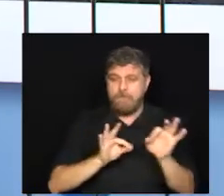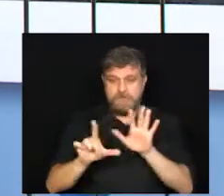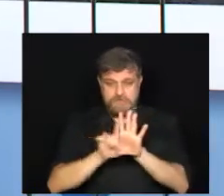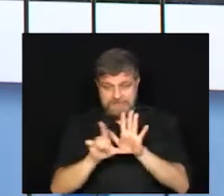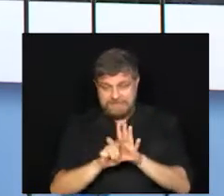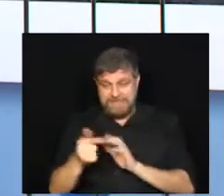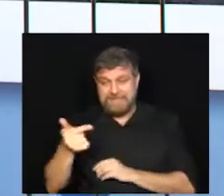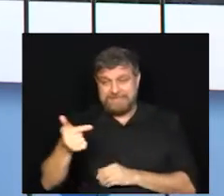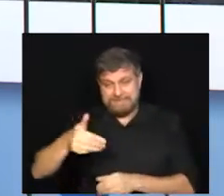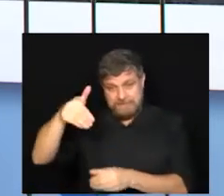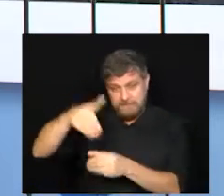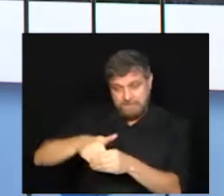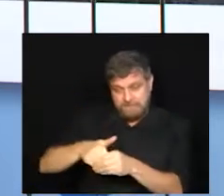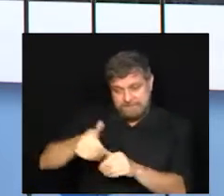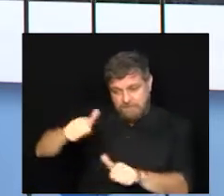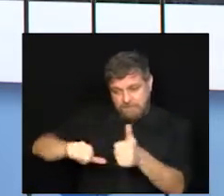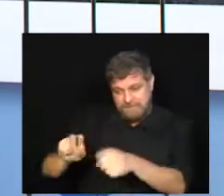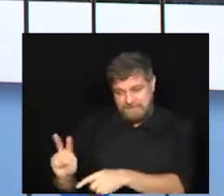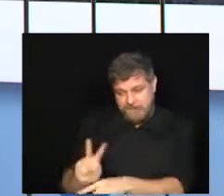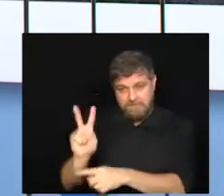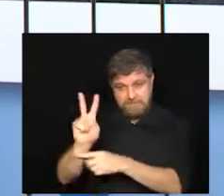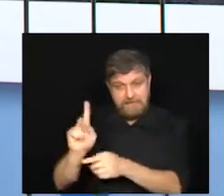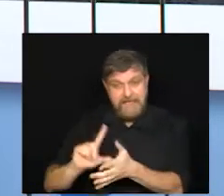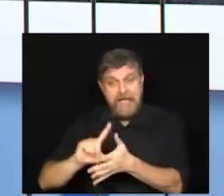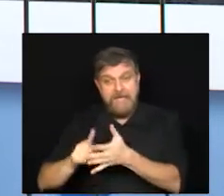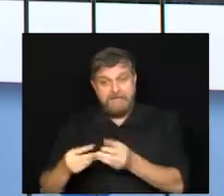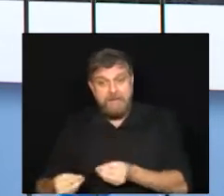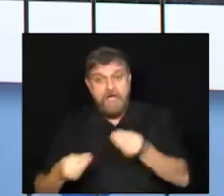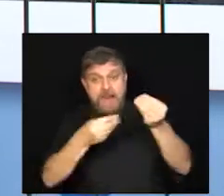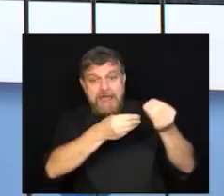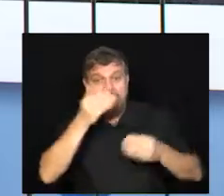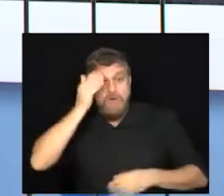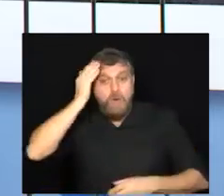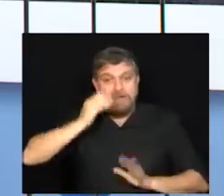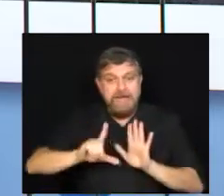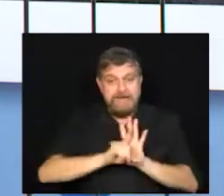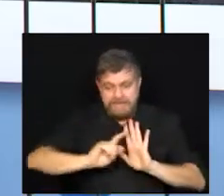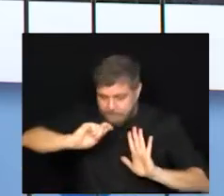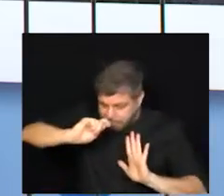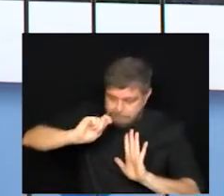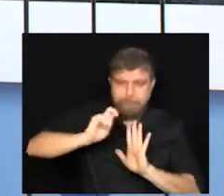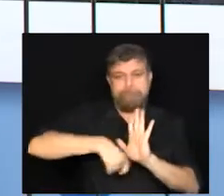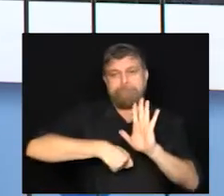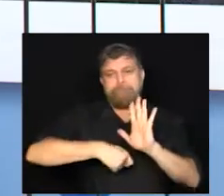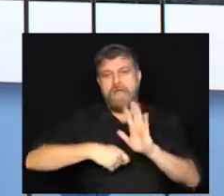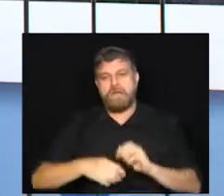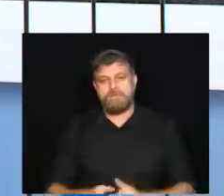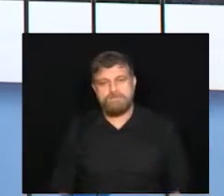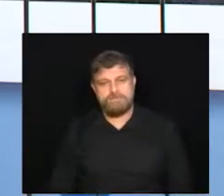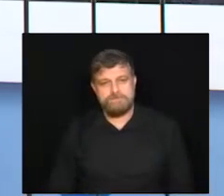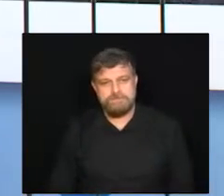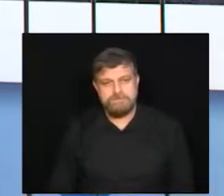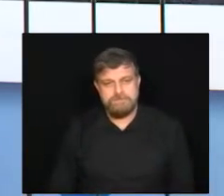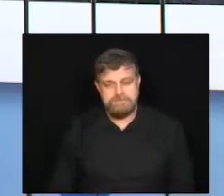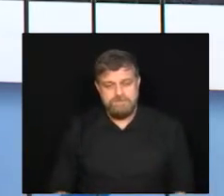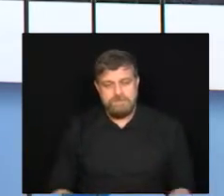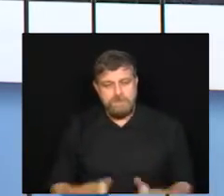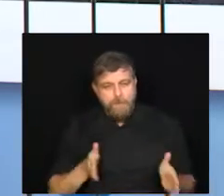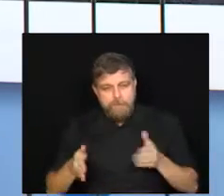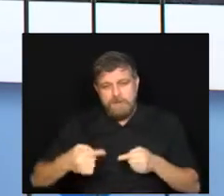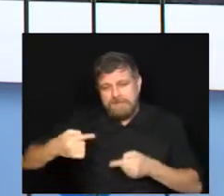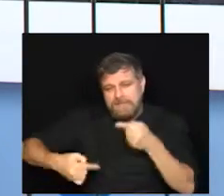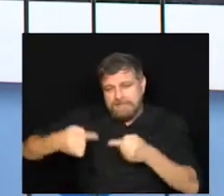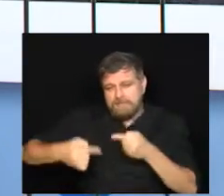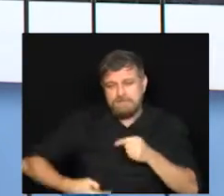por um segundo turno de votação e ser ainda sancionado pelo prefeito Dário Saad. Durante a discussão,